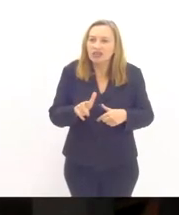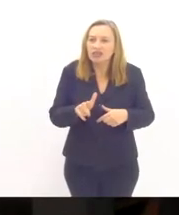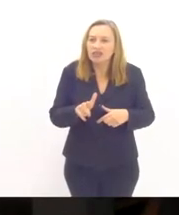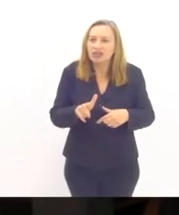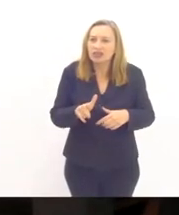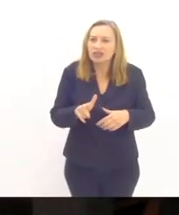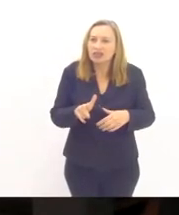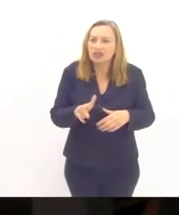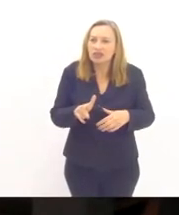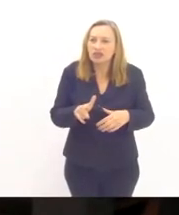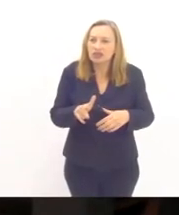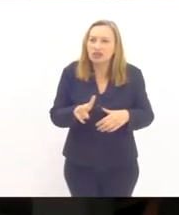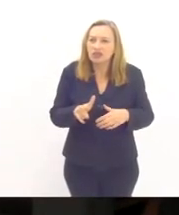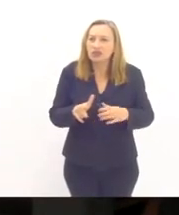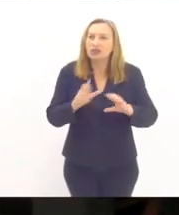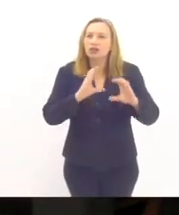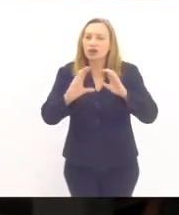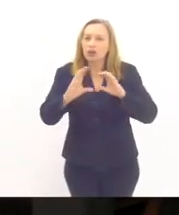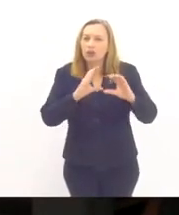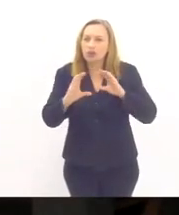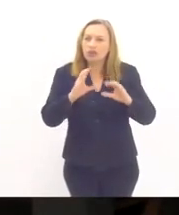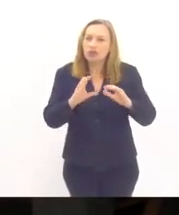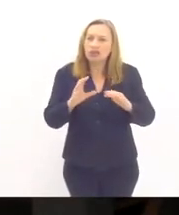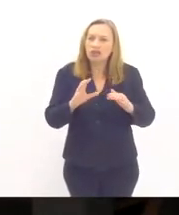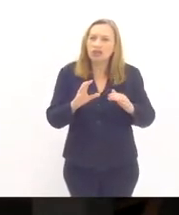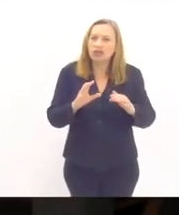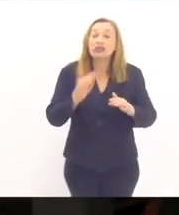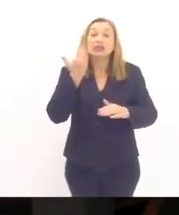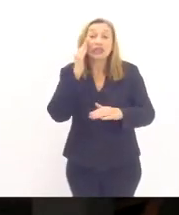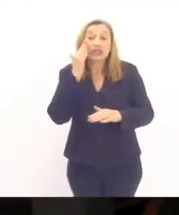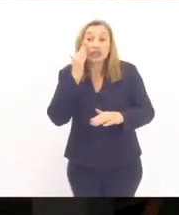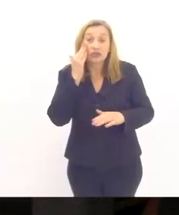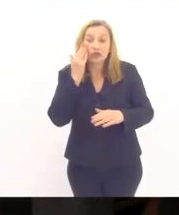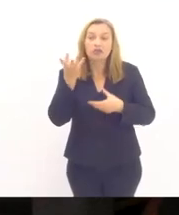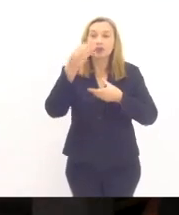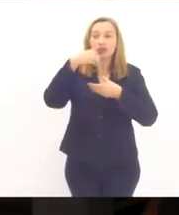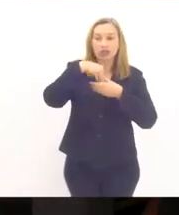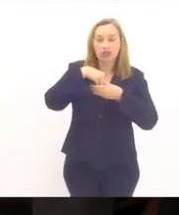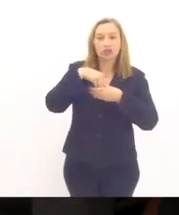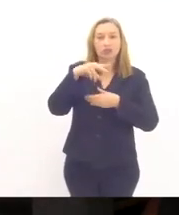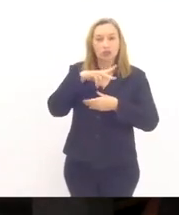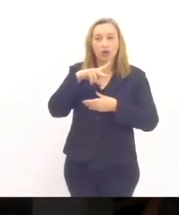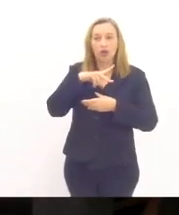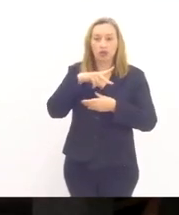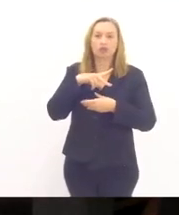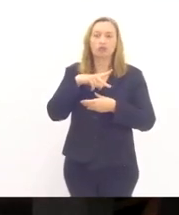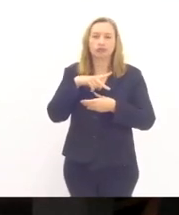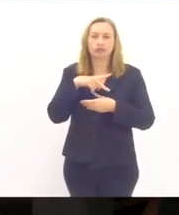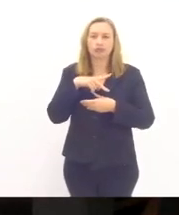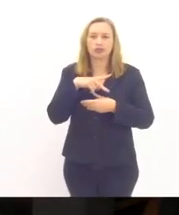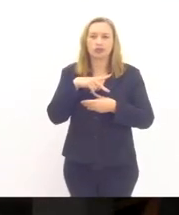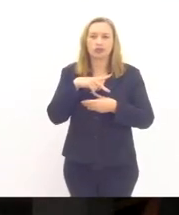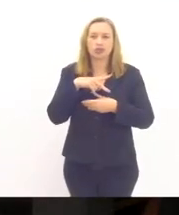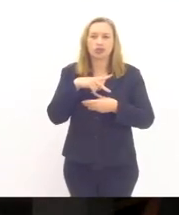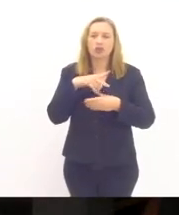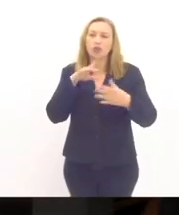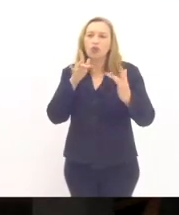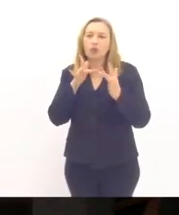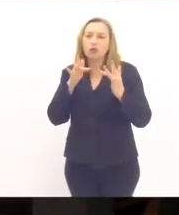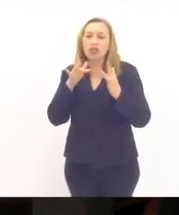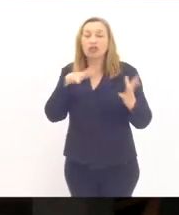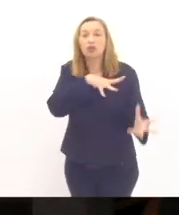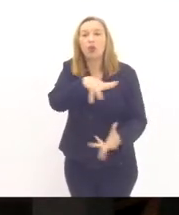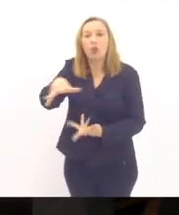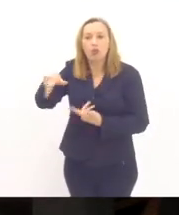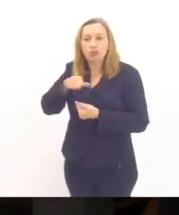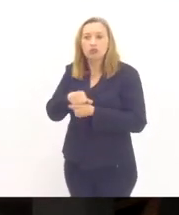algo de comunicação, ela é algo de compreensão para dentro do próprio ser. É algo que te coloca em contato com o mundo.